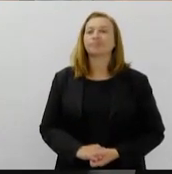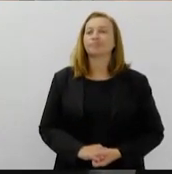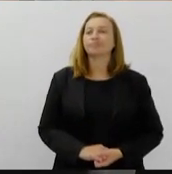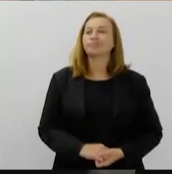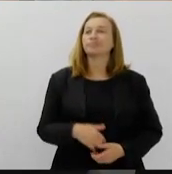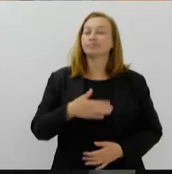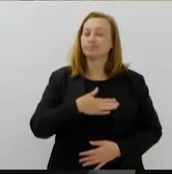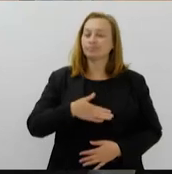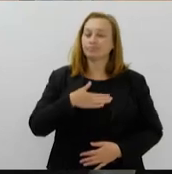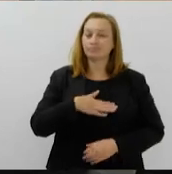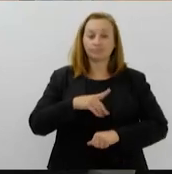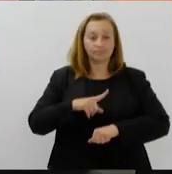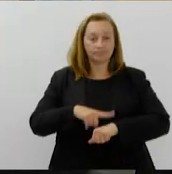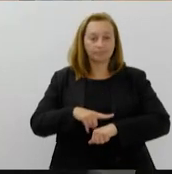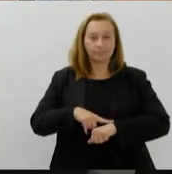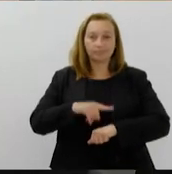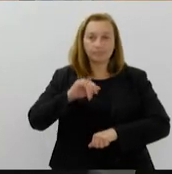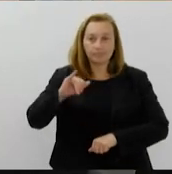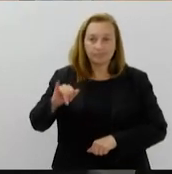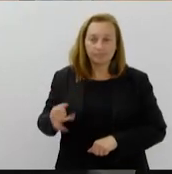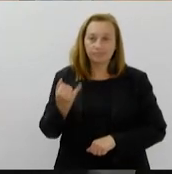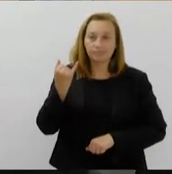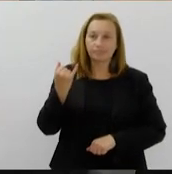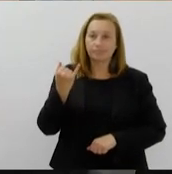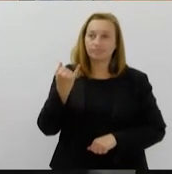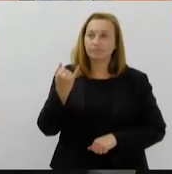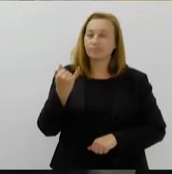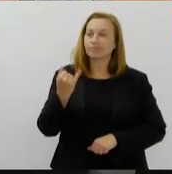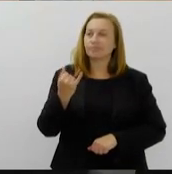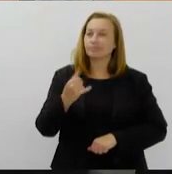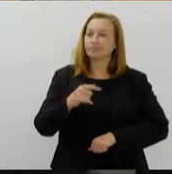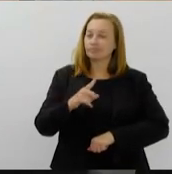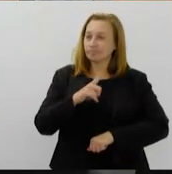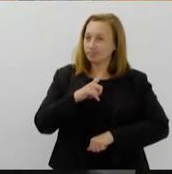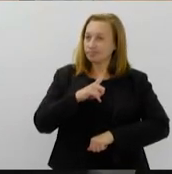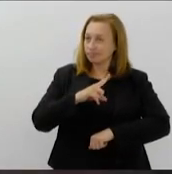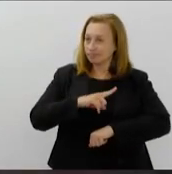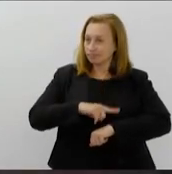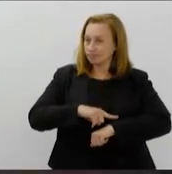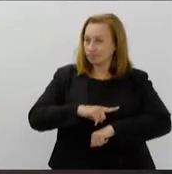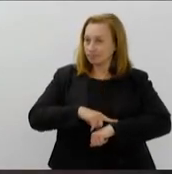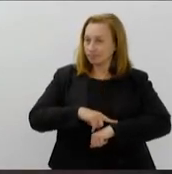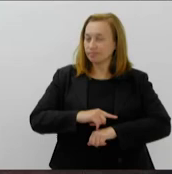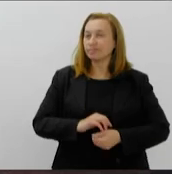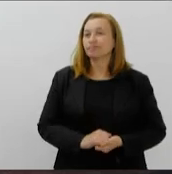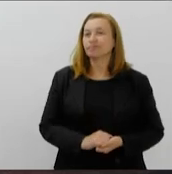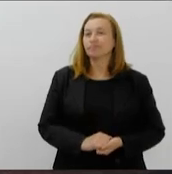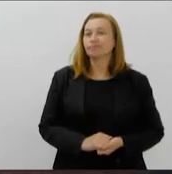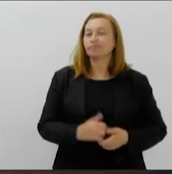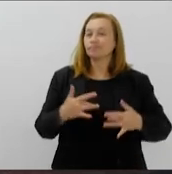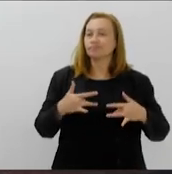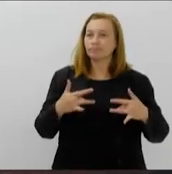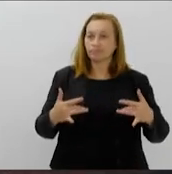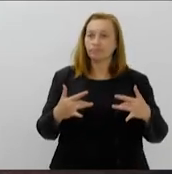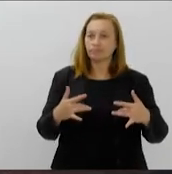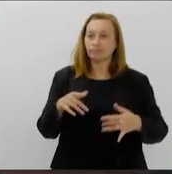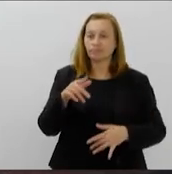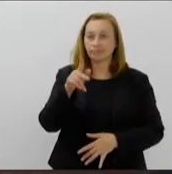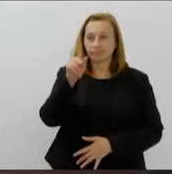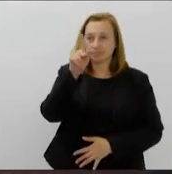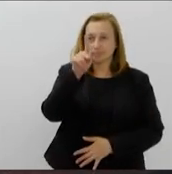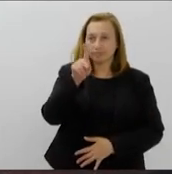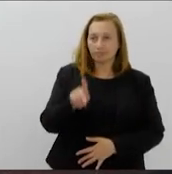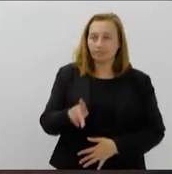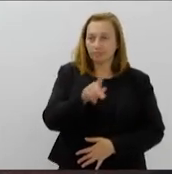Eu gostaria, nesse momento, de aproveitar esse tempo que eu tenho para me solidarizar ao padre